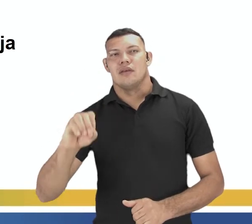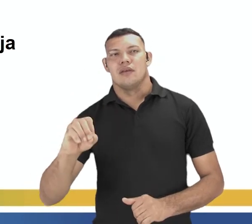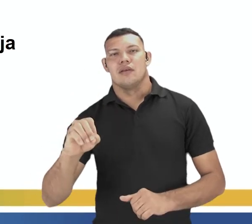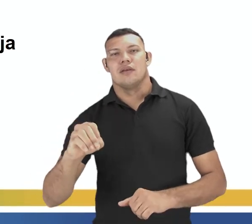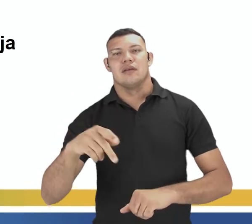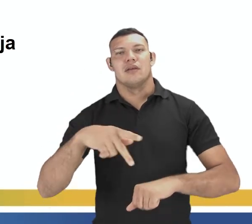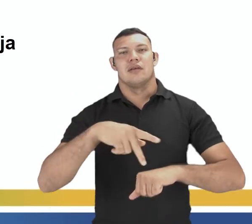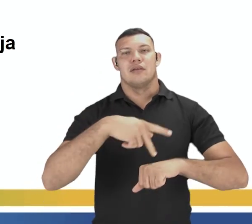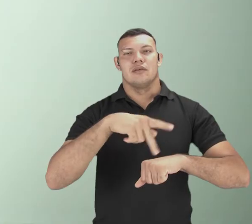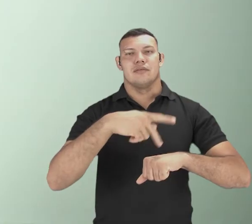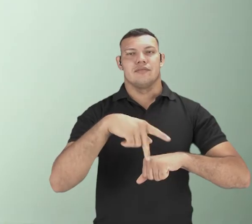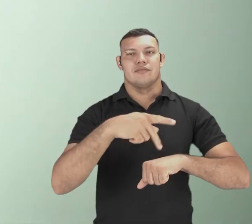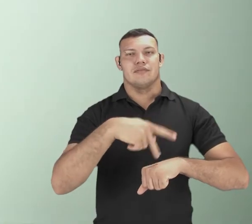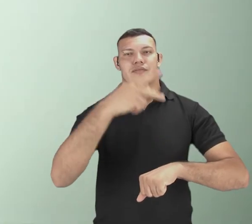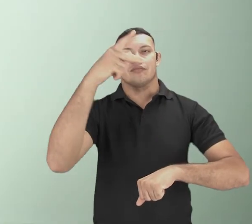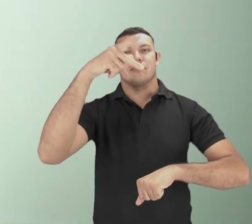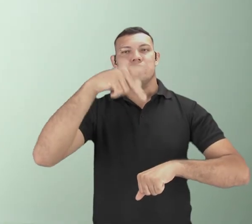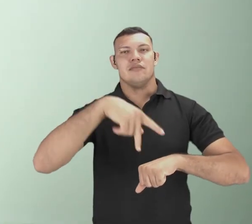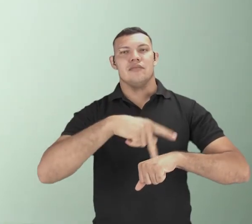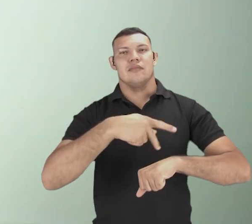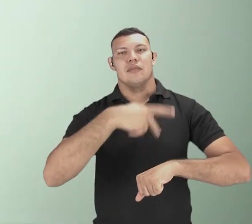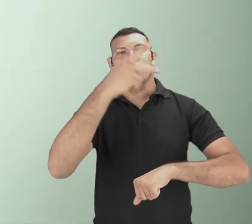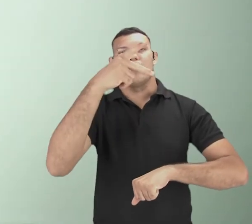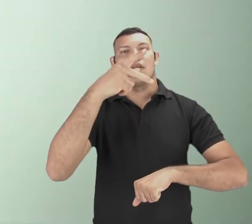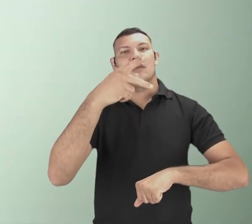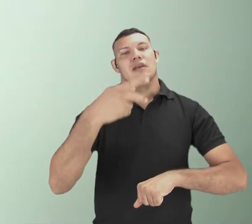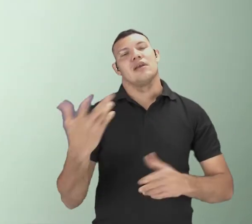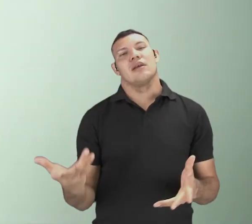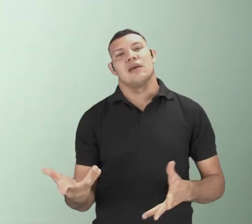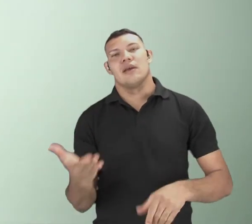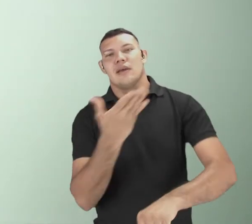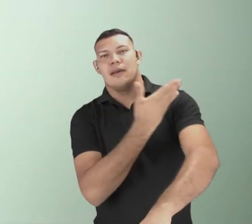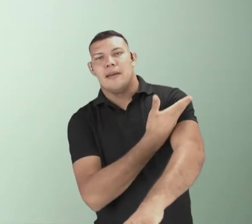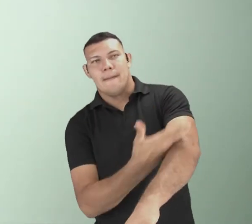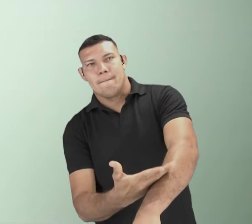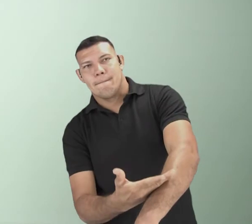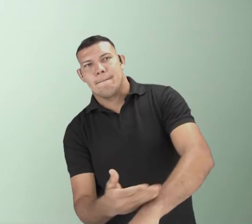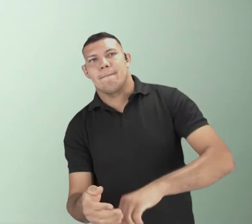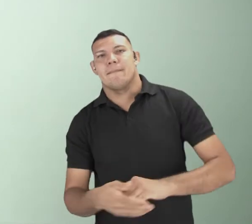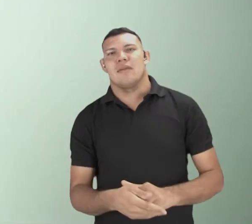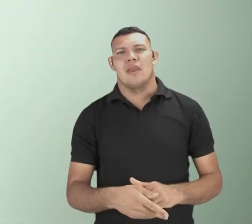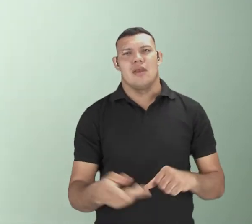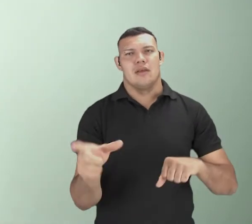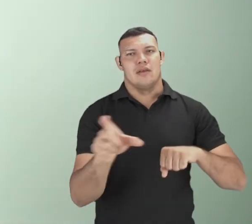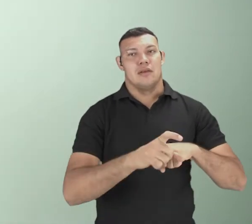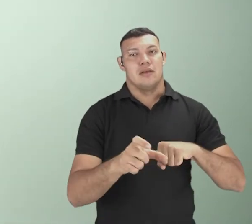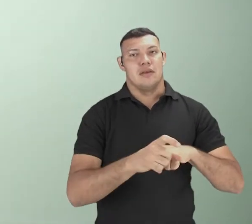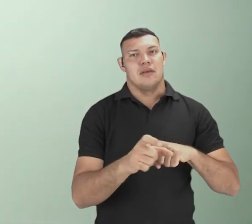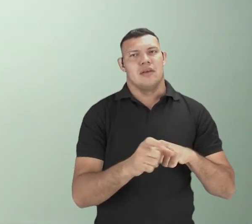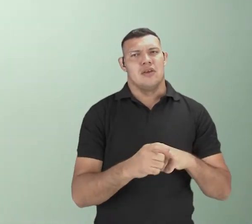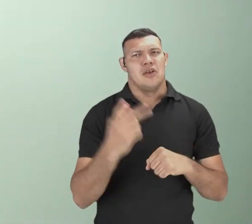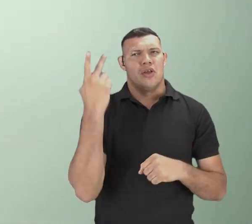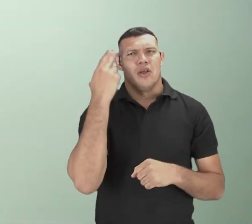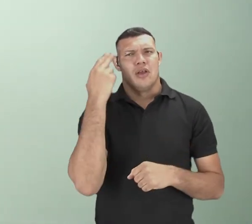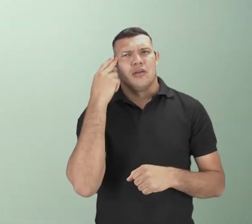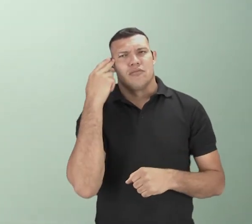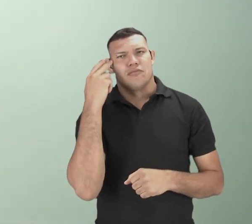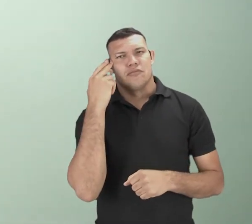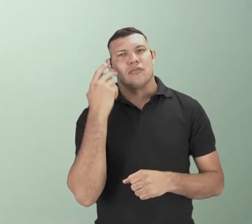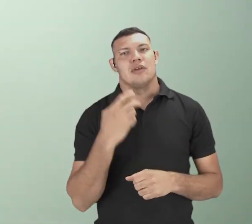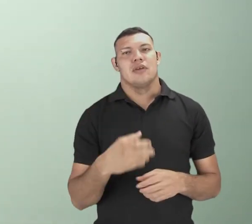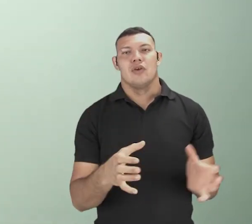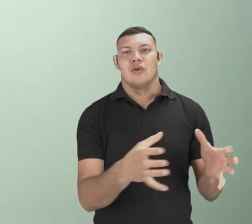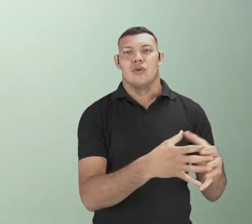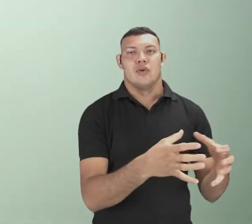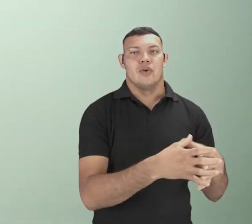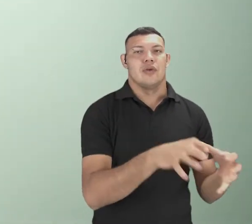branquinho, né? Só que este coelho, ele é um substantivo comum, porque ele caracteriza uma espécie de animal.